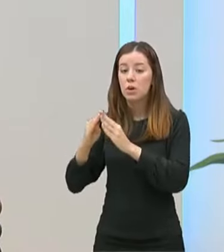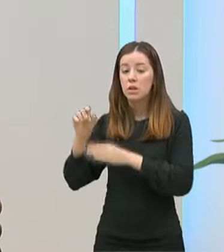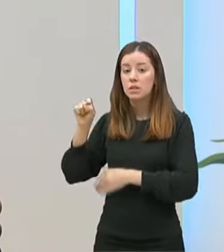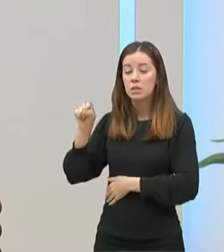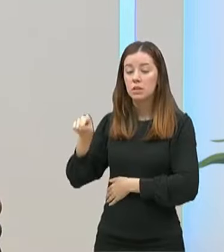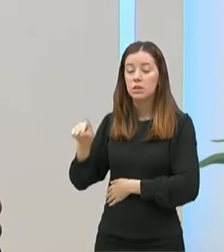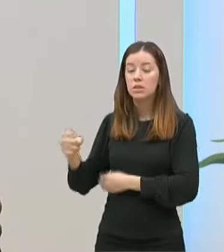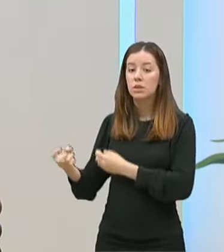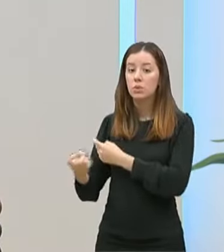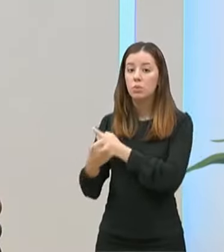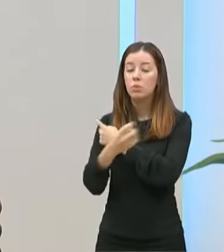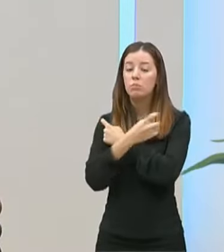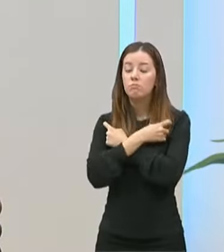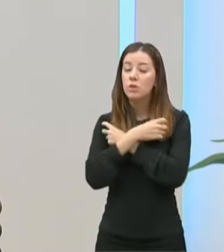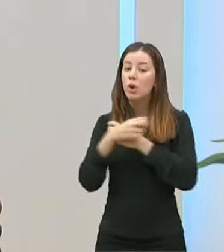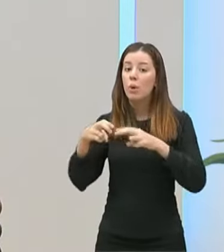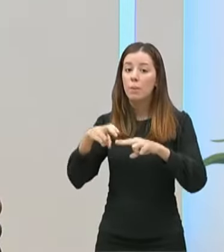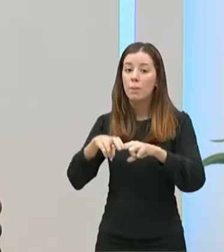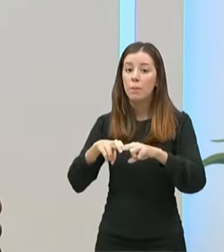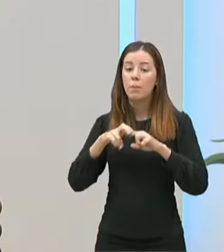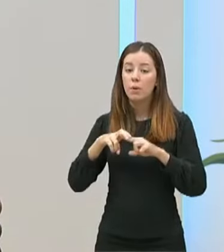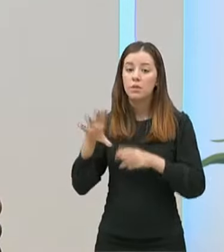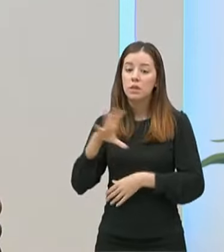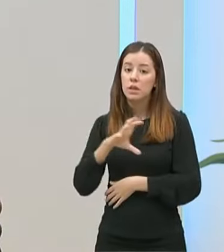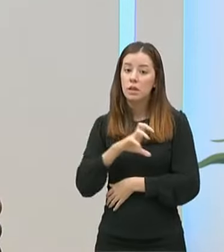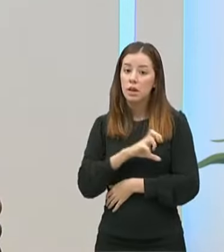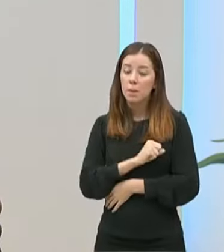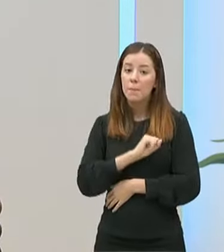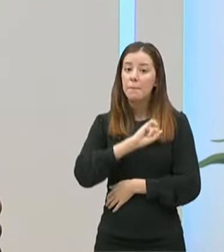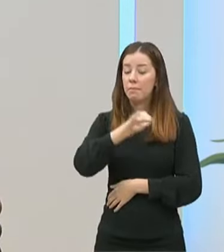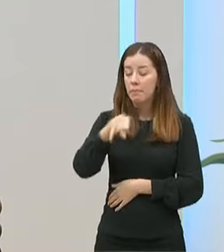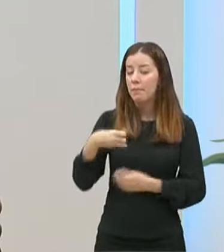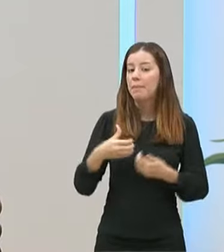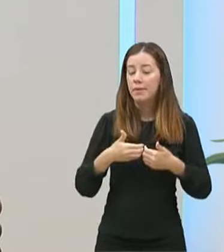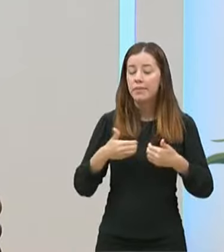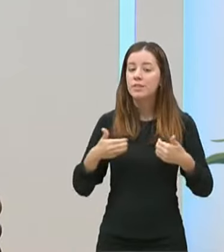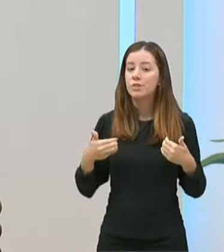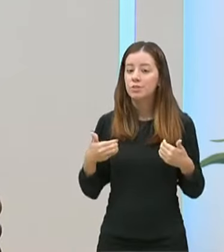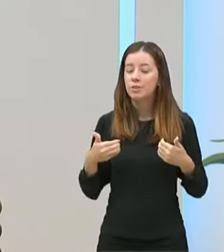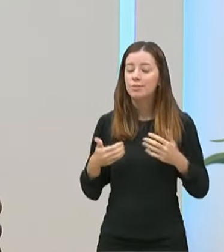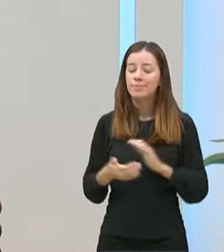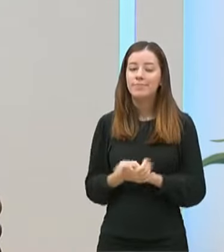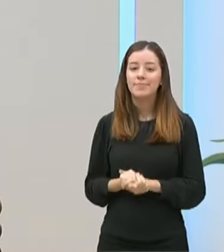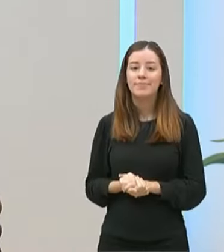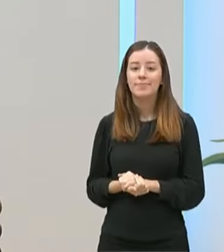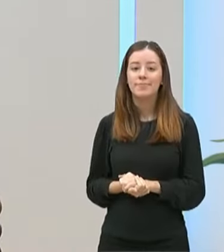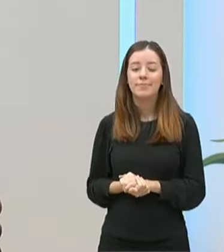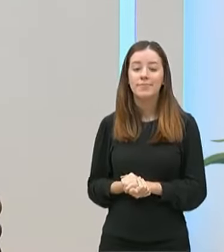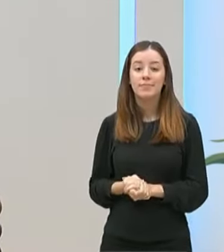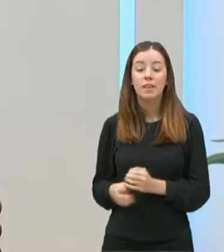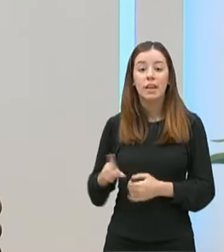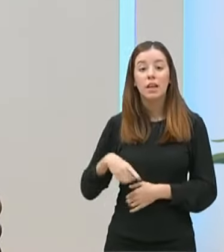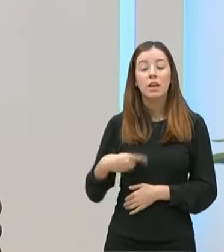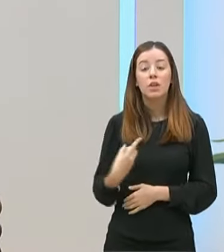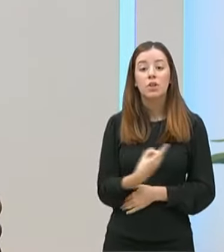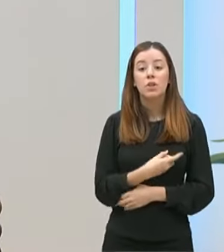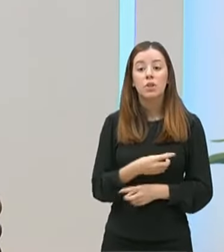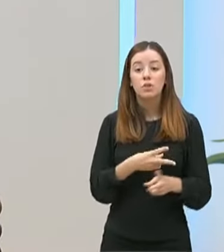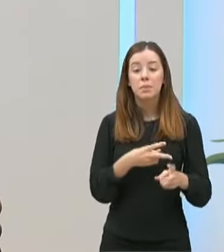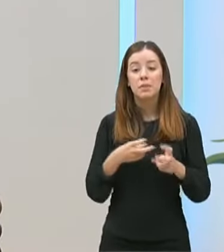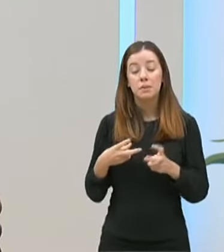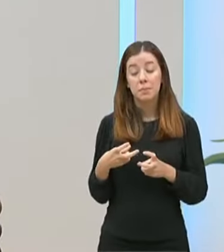egípcio por amor a José. Que lindo, né? Perceba que